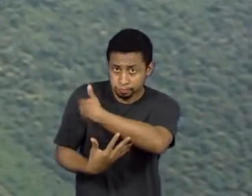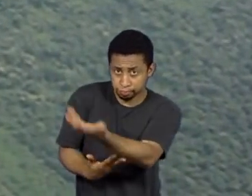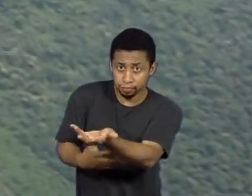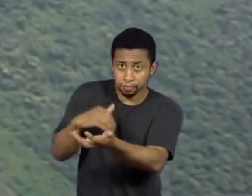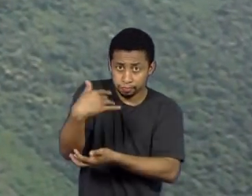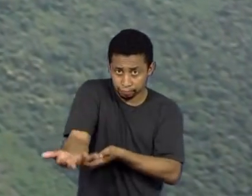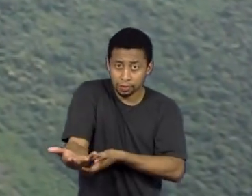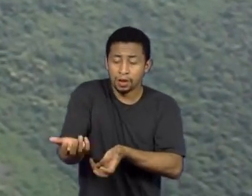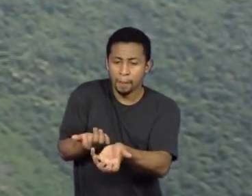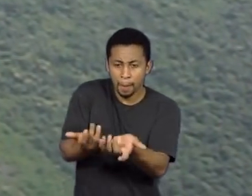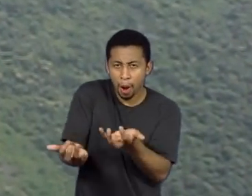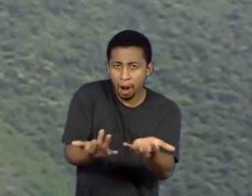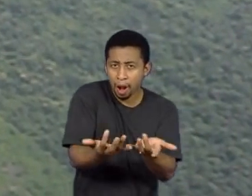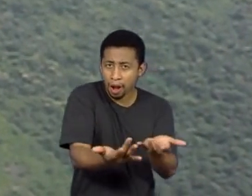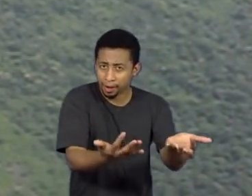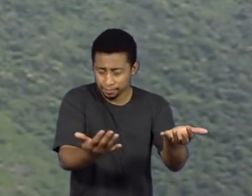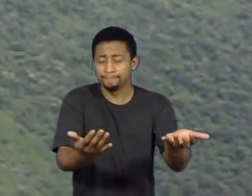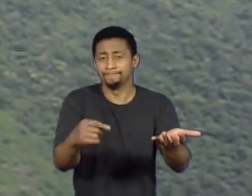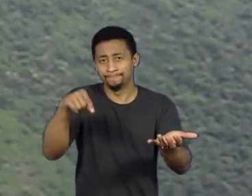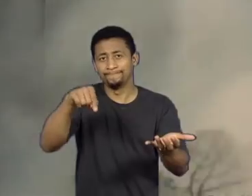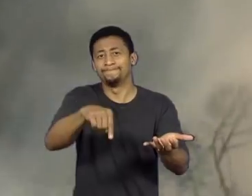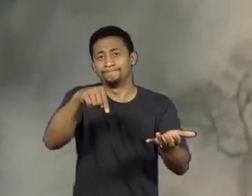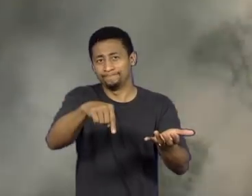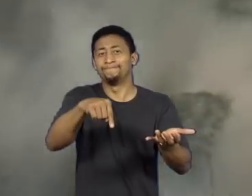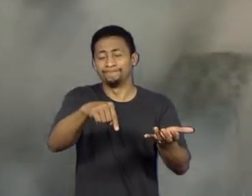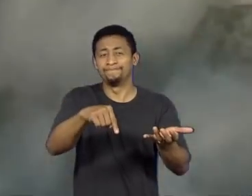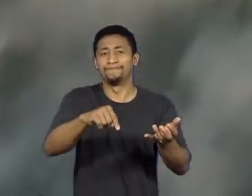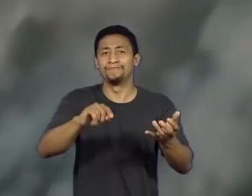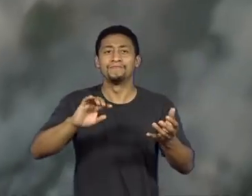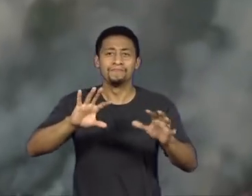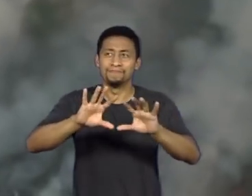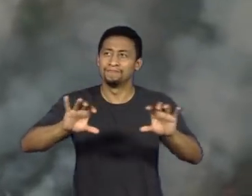queimadas são os principais vilões.